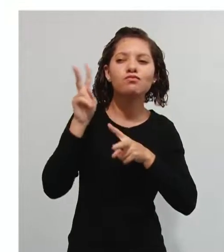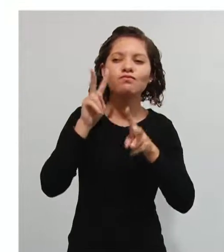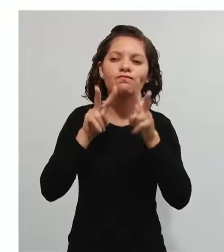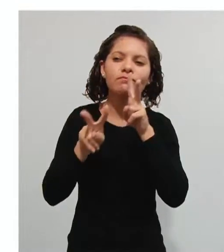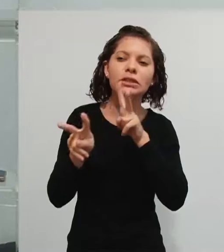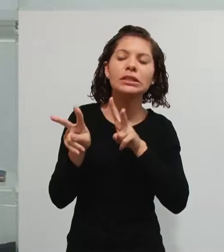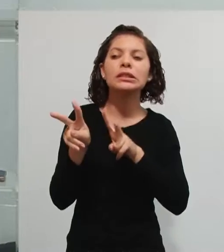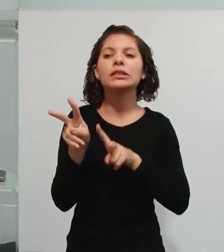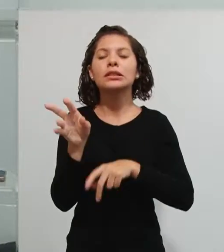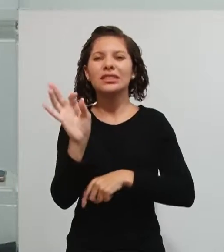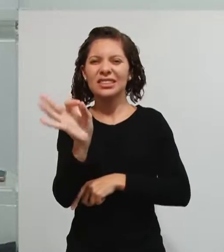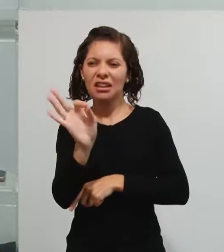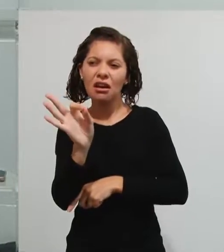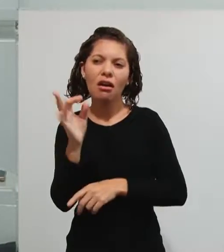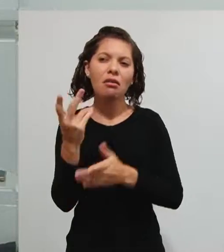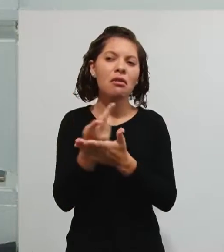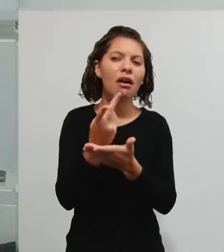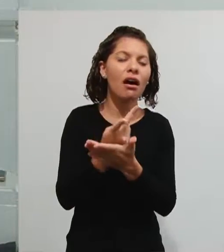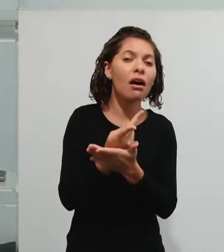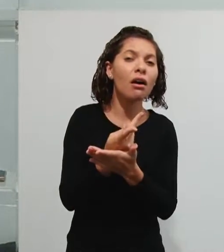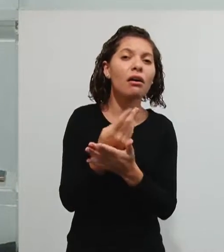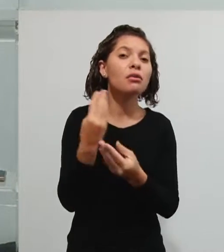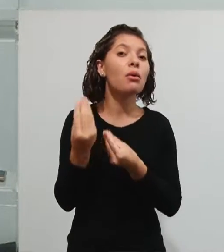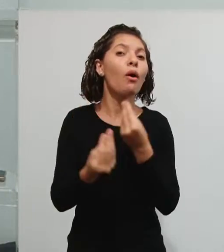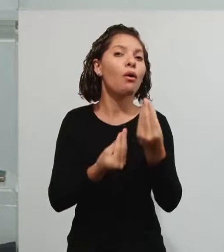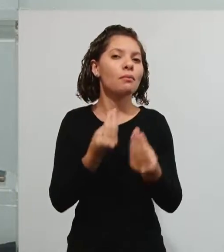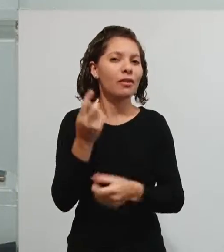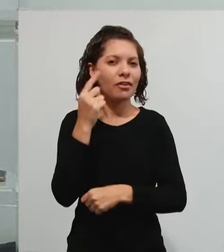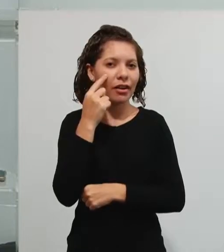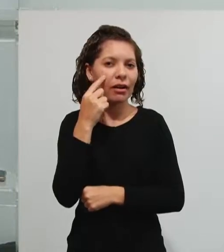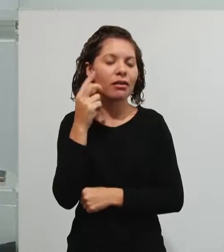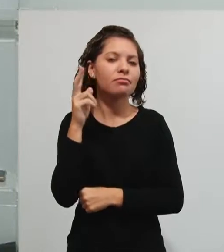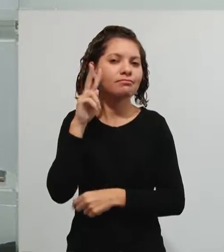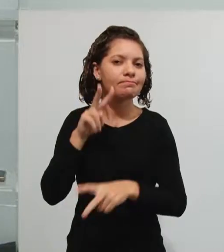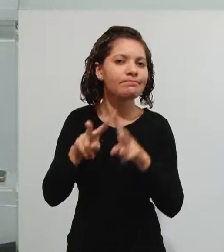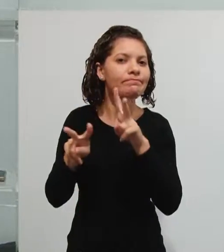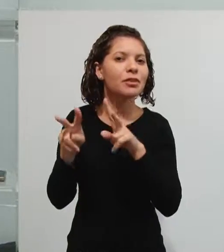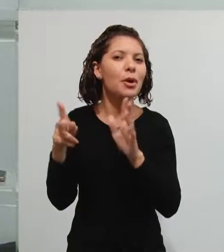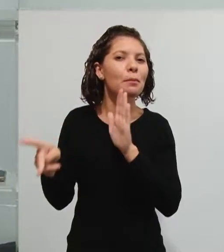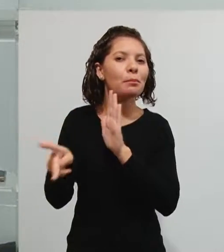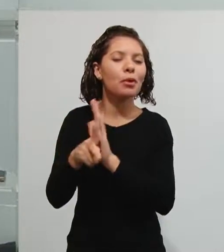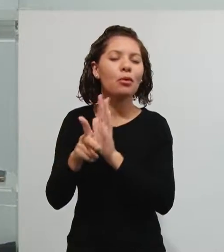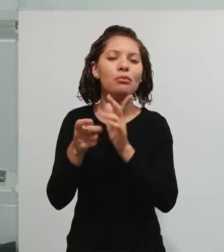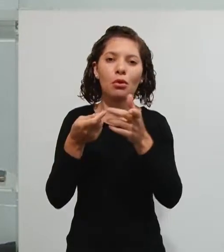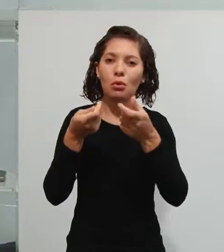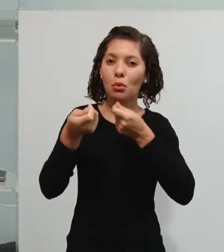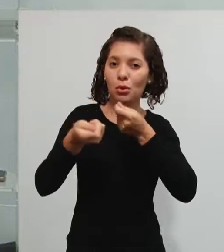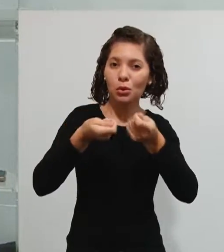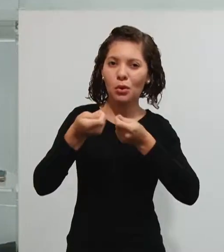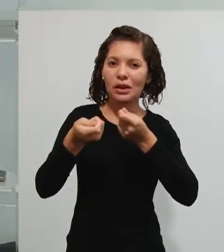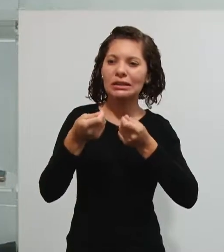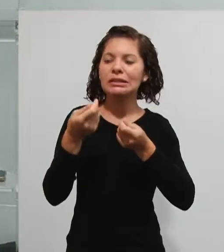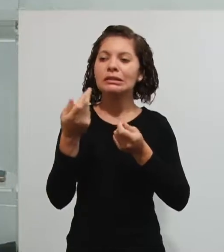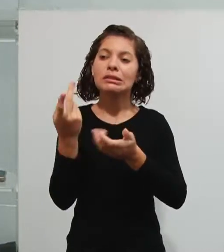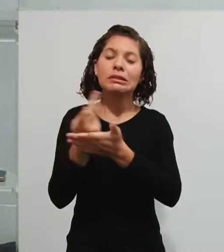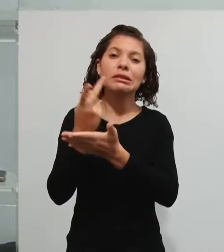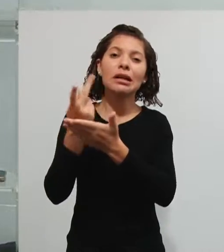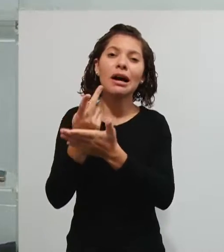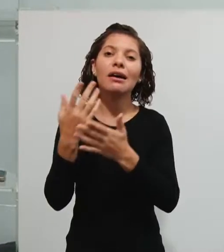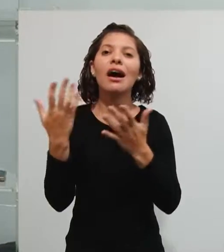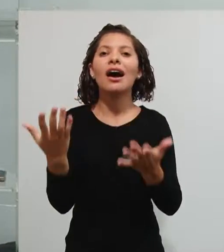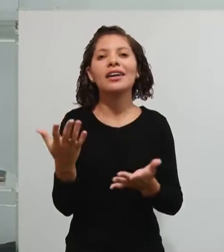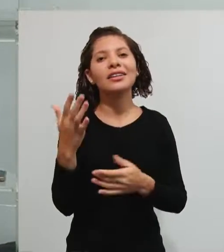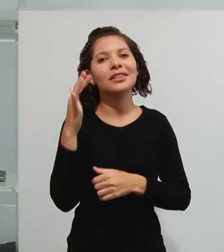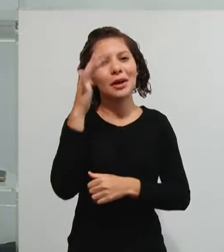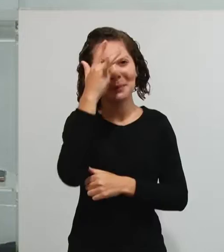de fato se o que foi planejado está sendo executado. E se não, já trago esse gestor público um sinal de alerta